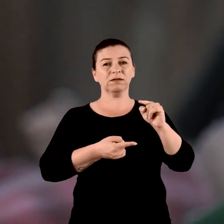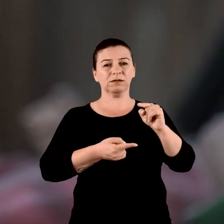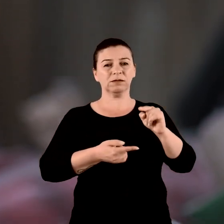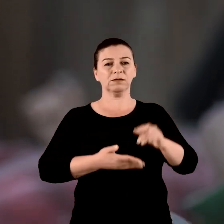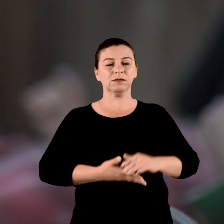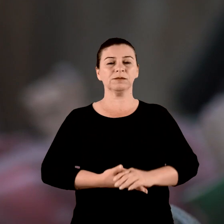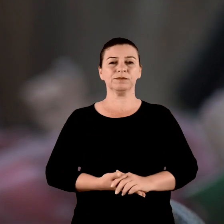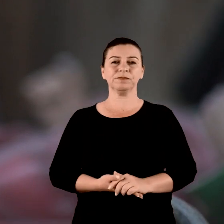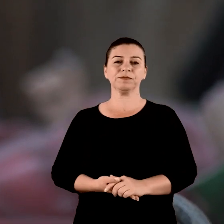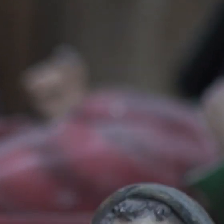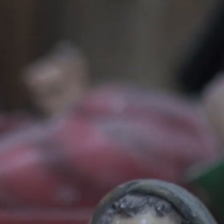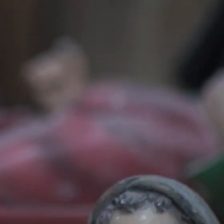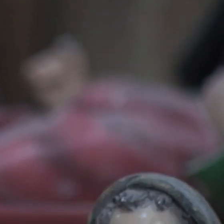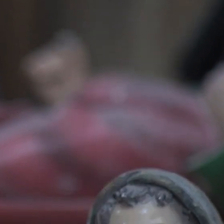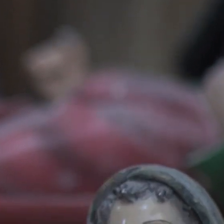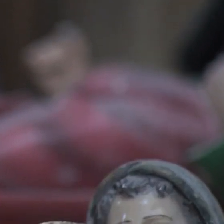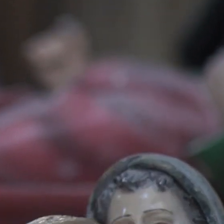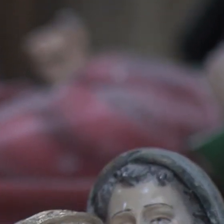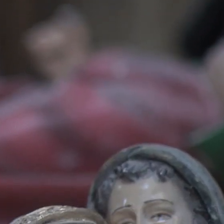pequenas.